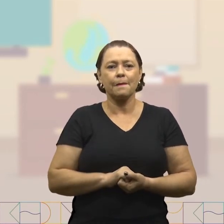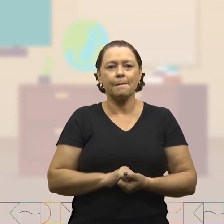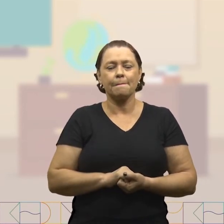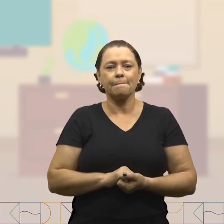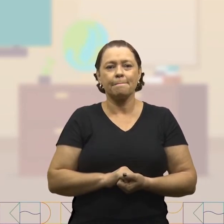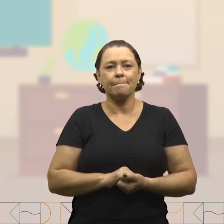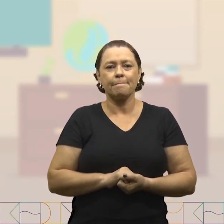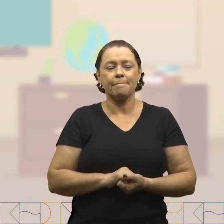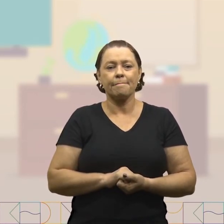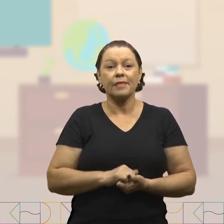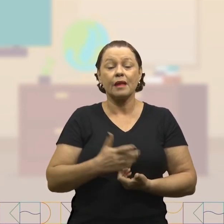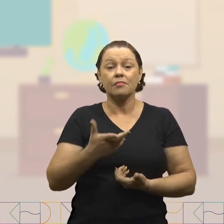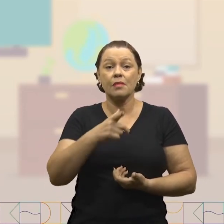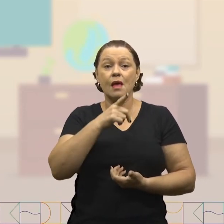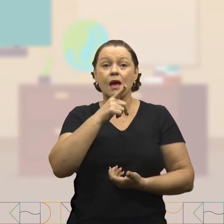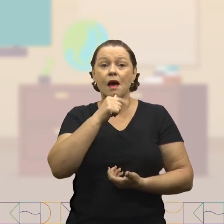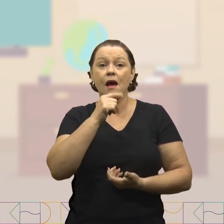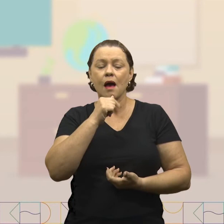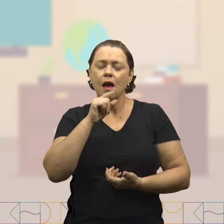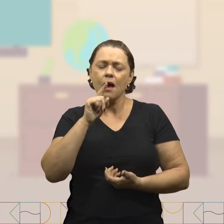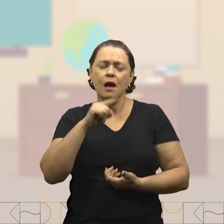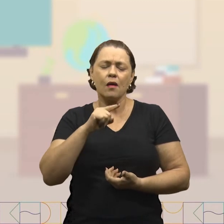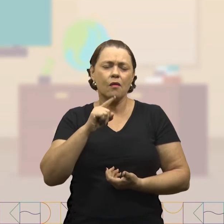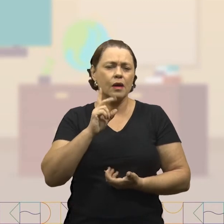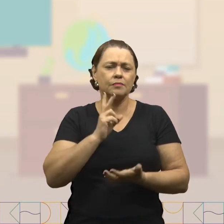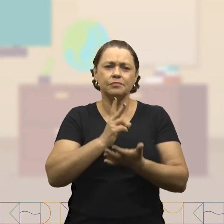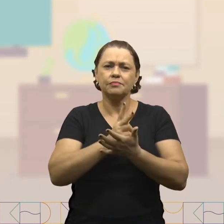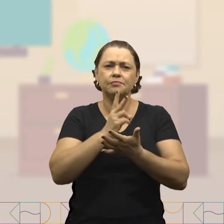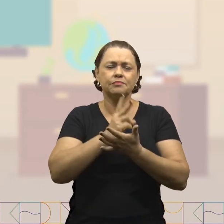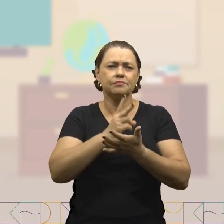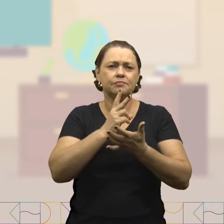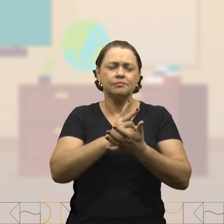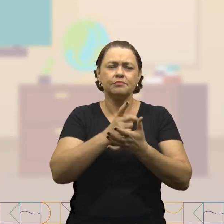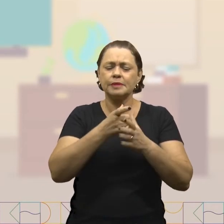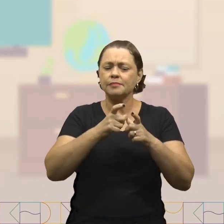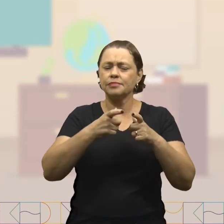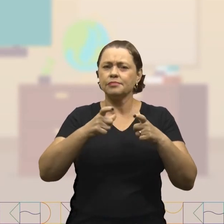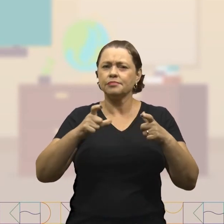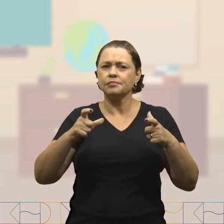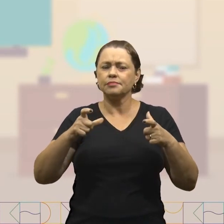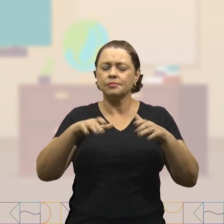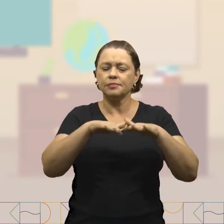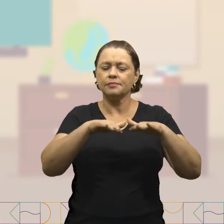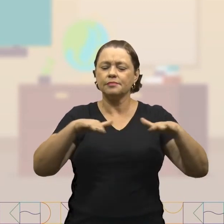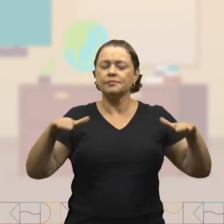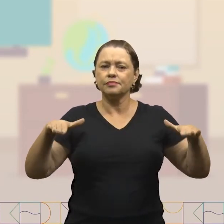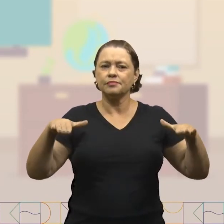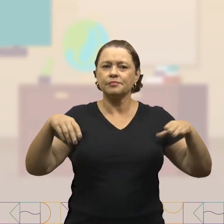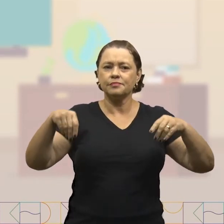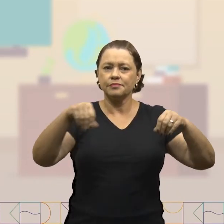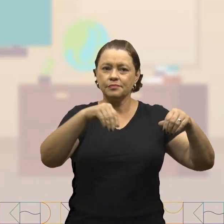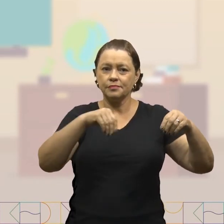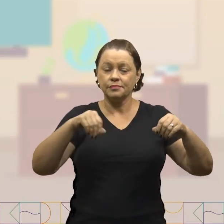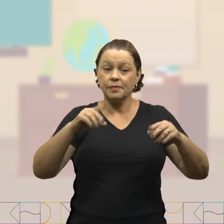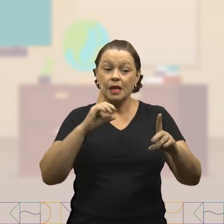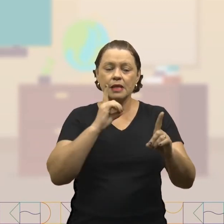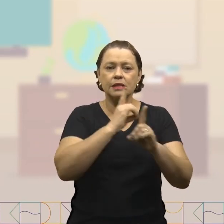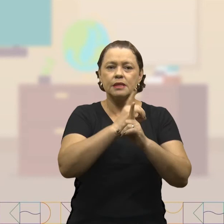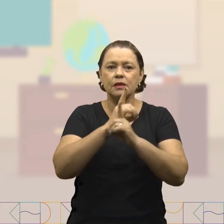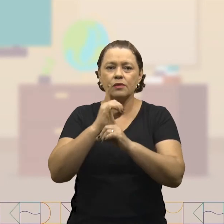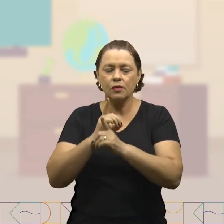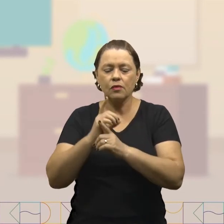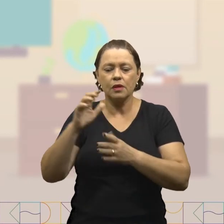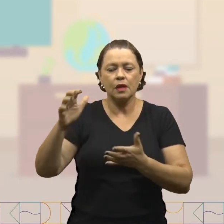A água é uma substância presente em grande quantidade na superfície terrestre, sendo encontrada nos estados